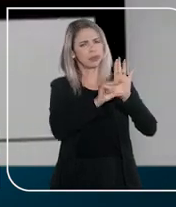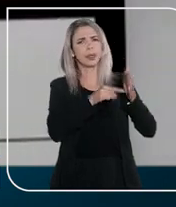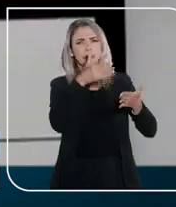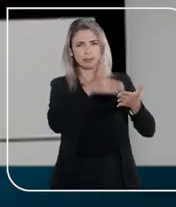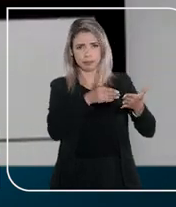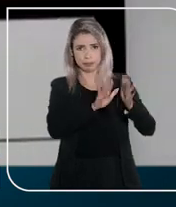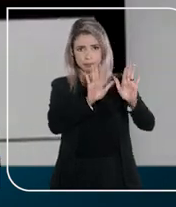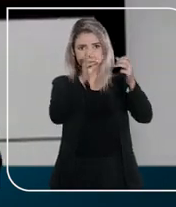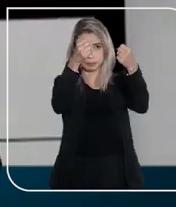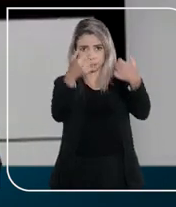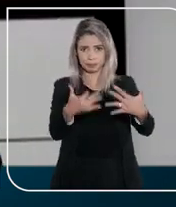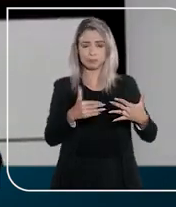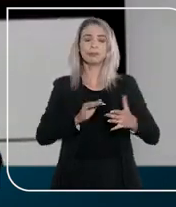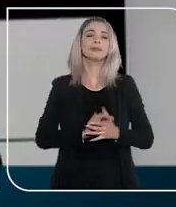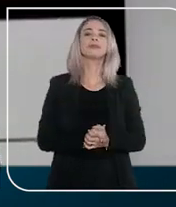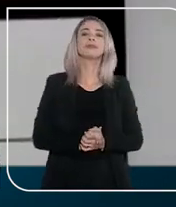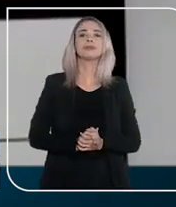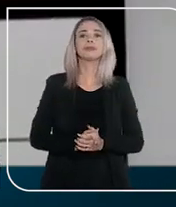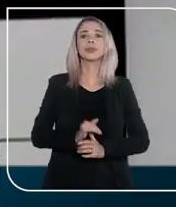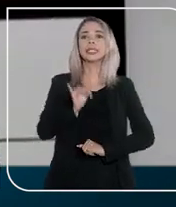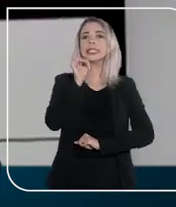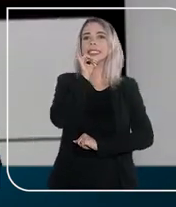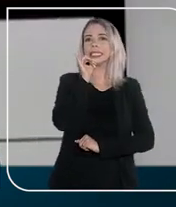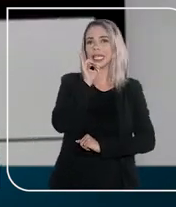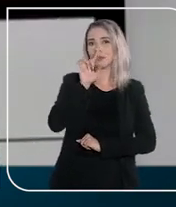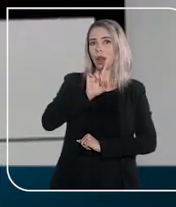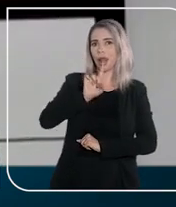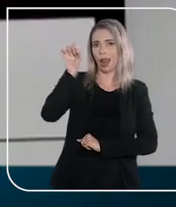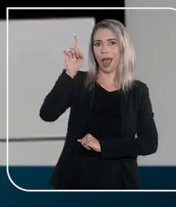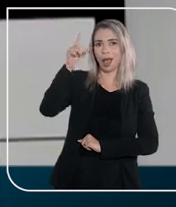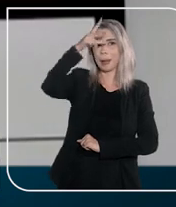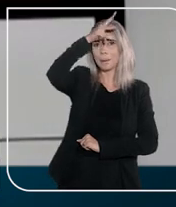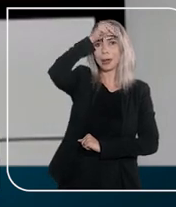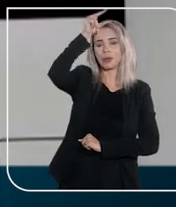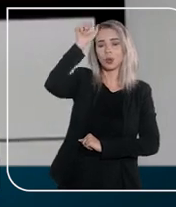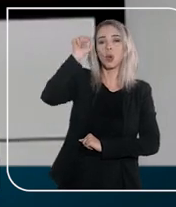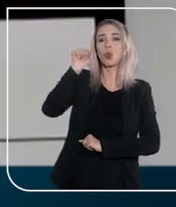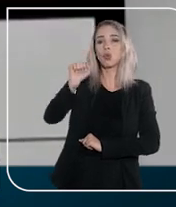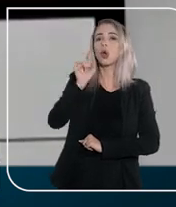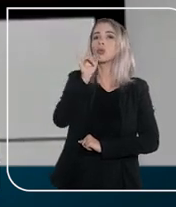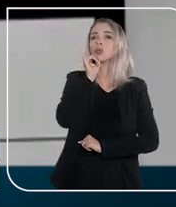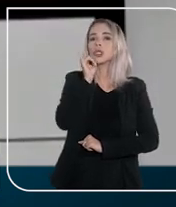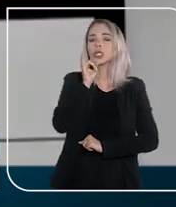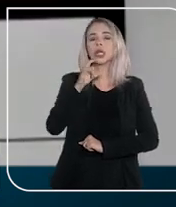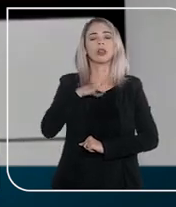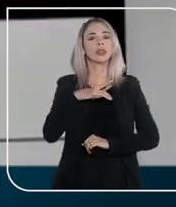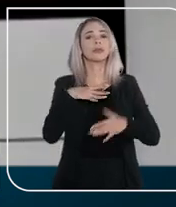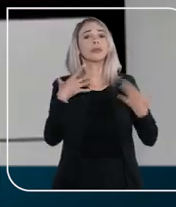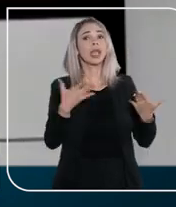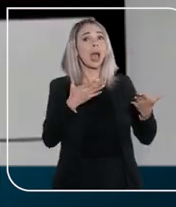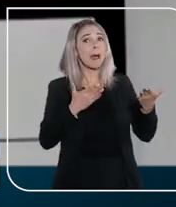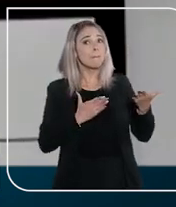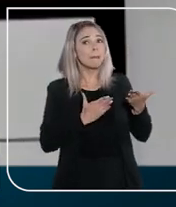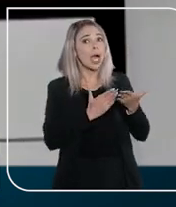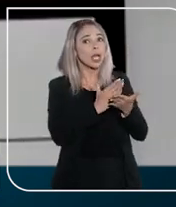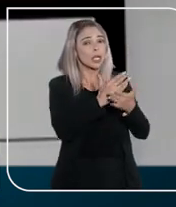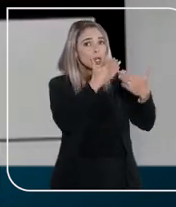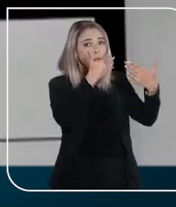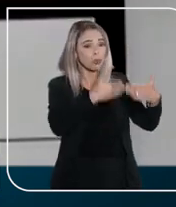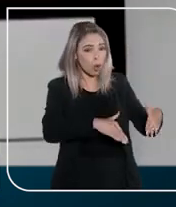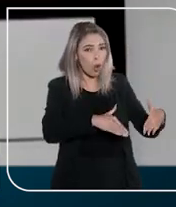barreira? Veja, nesse exemplo da nossa pequena prefeitura, eu poderia colocar o seguinte: serão classificados para a